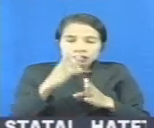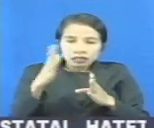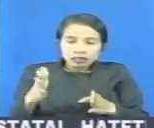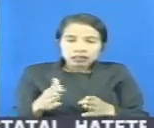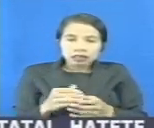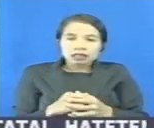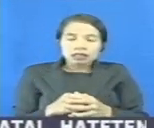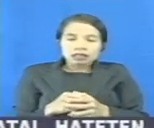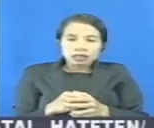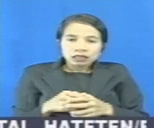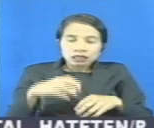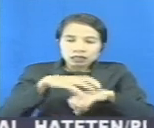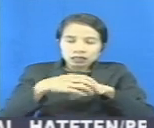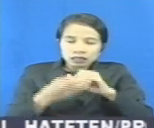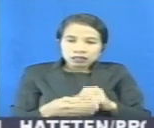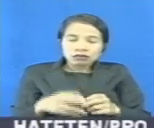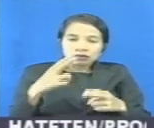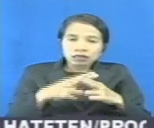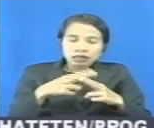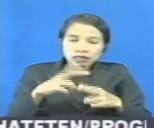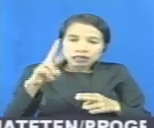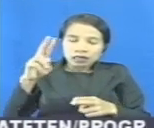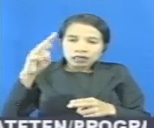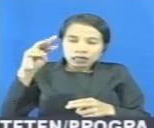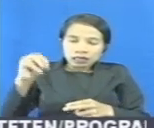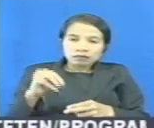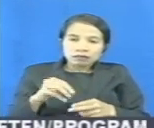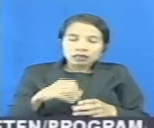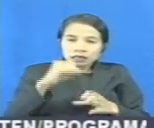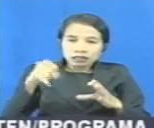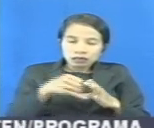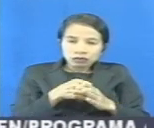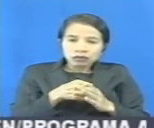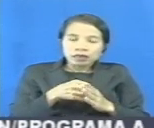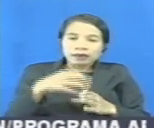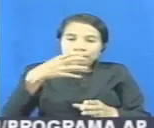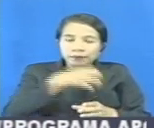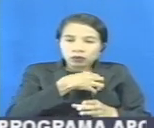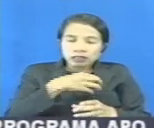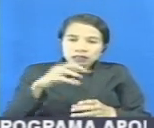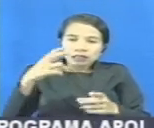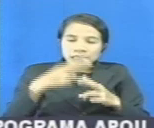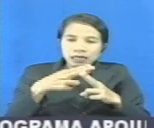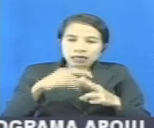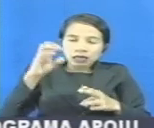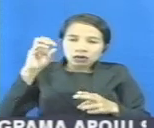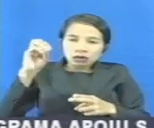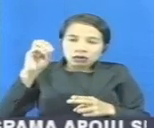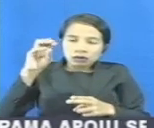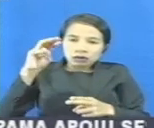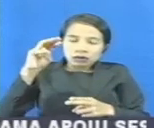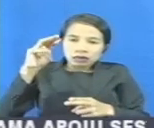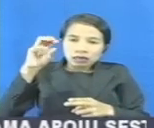no propriedades, ho inicial RM, inclui oknu PNTL ho inicial O, ho de cumpri sela durante horas